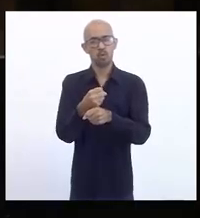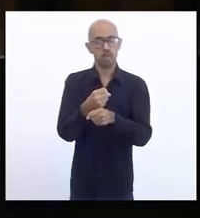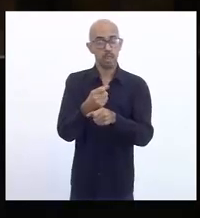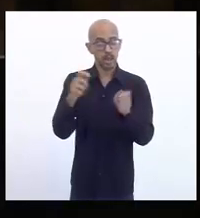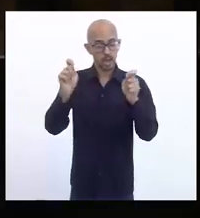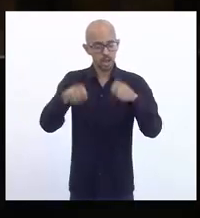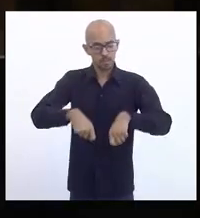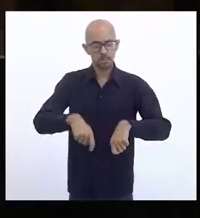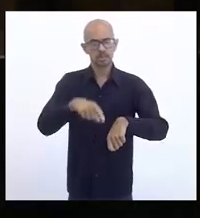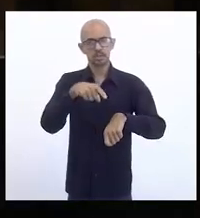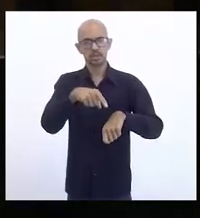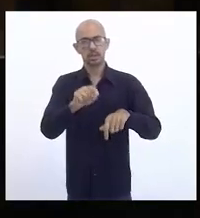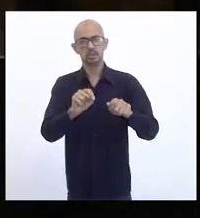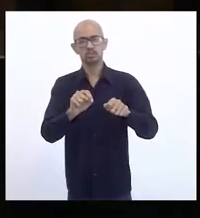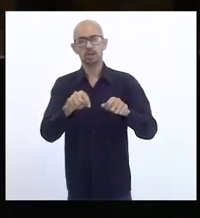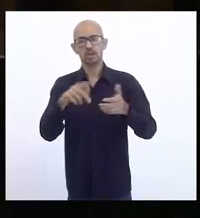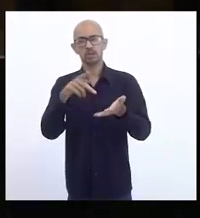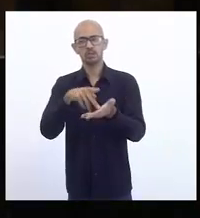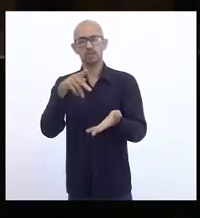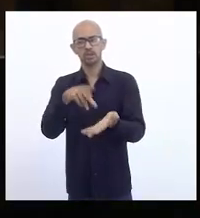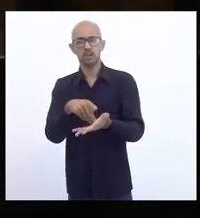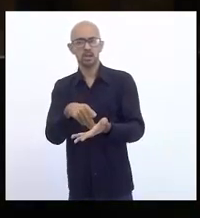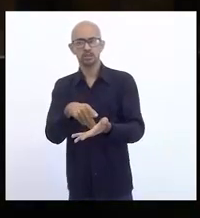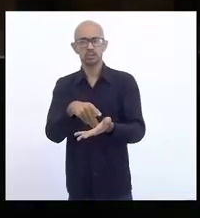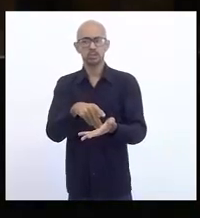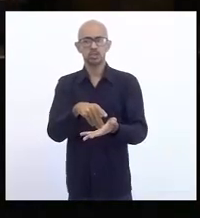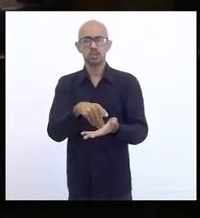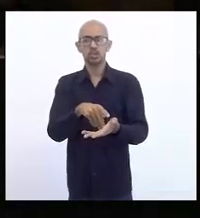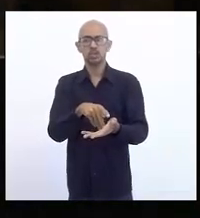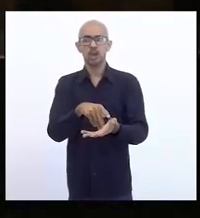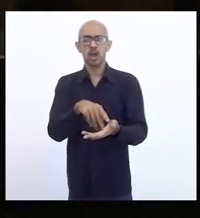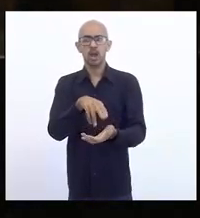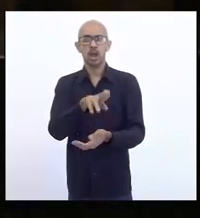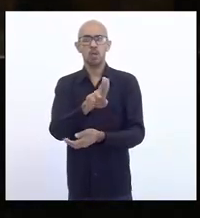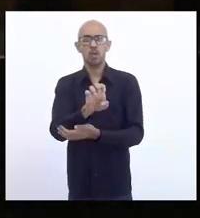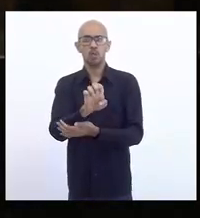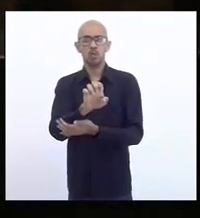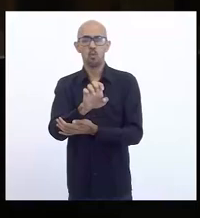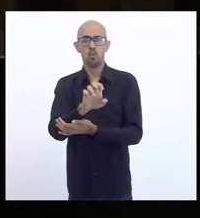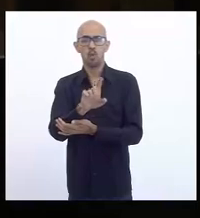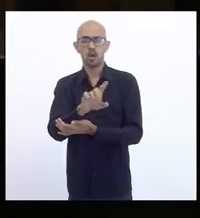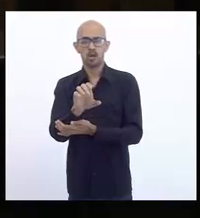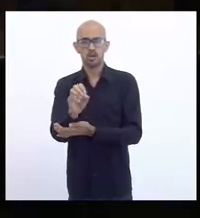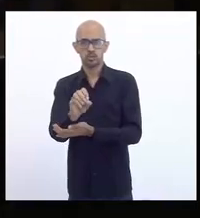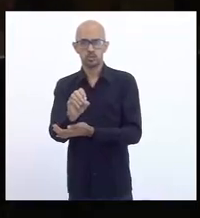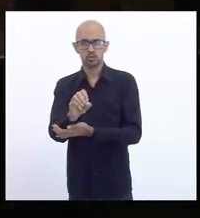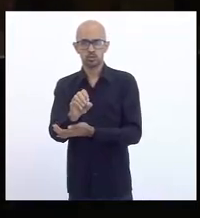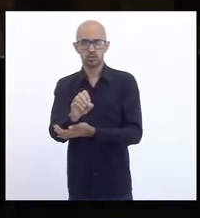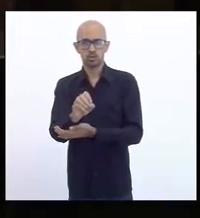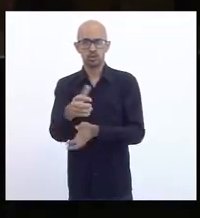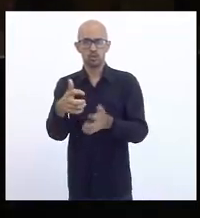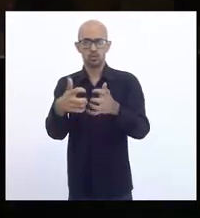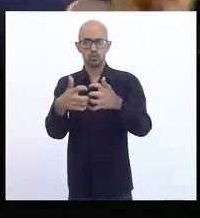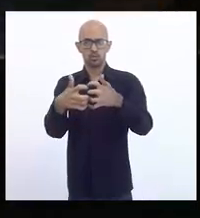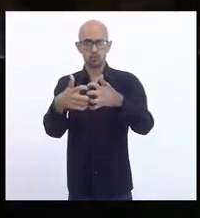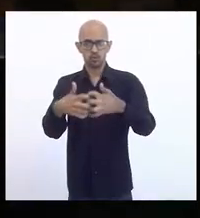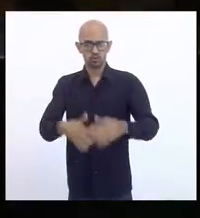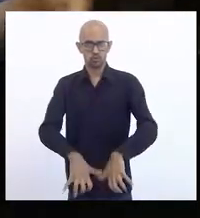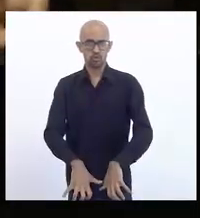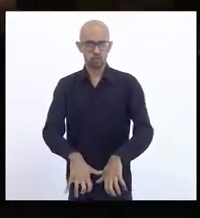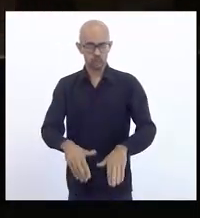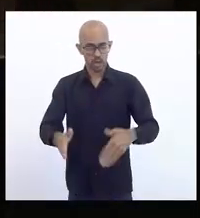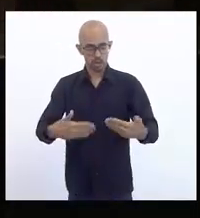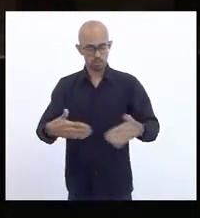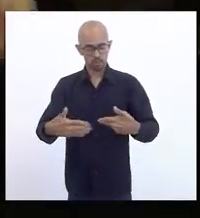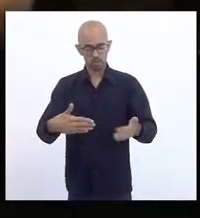condições para que realmente essa UESO exista de fato na